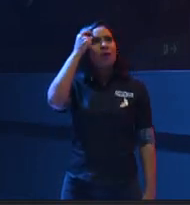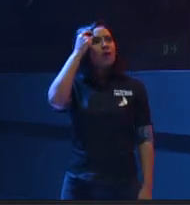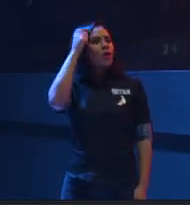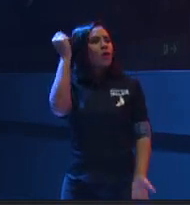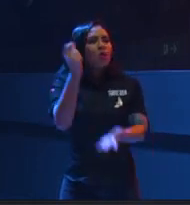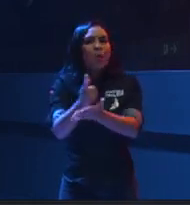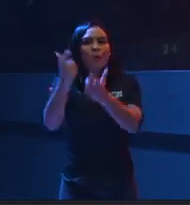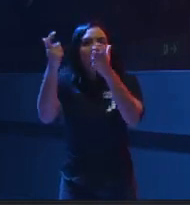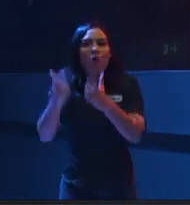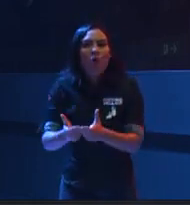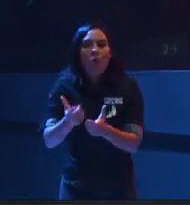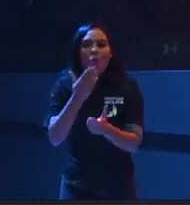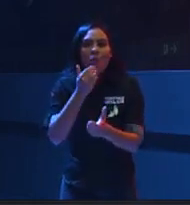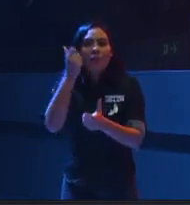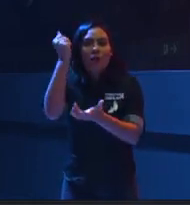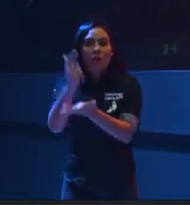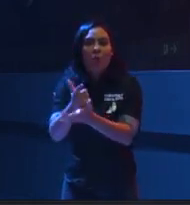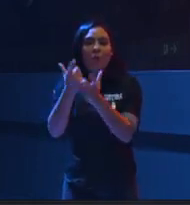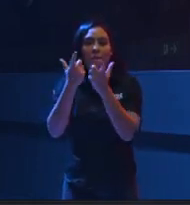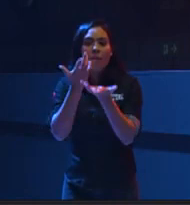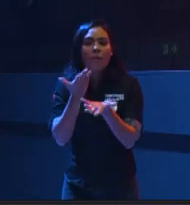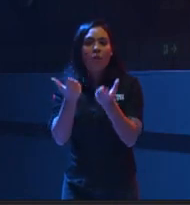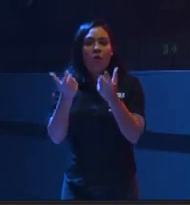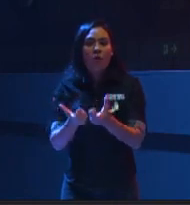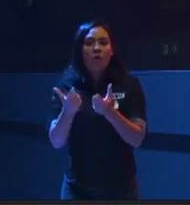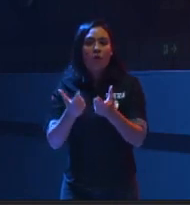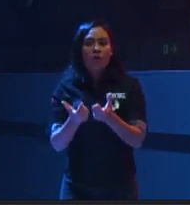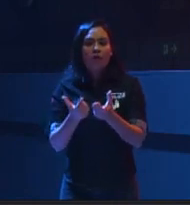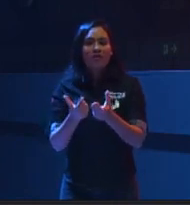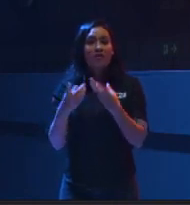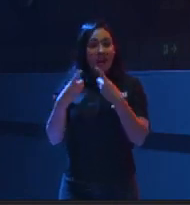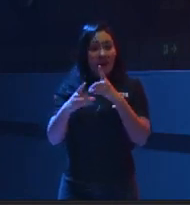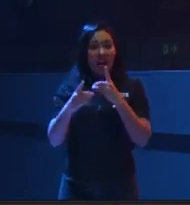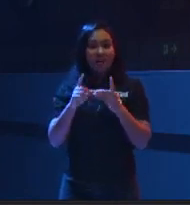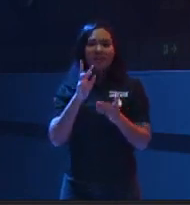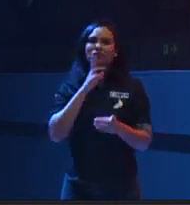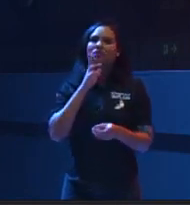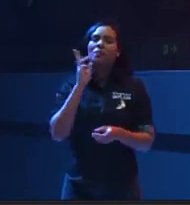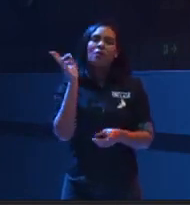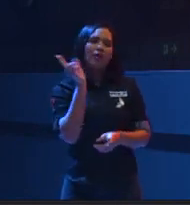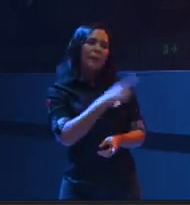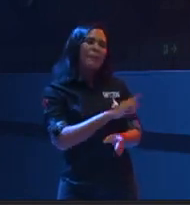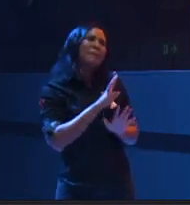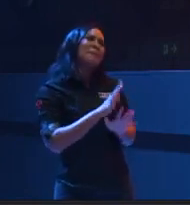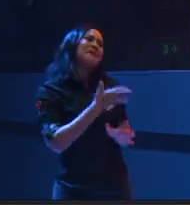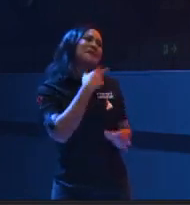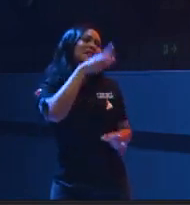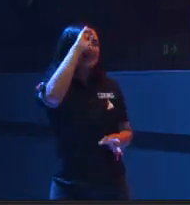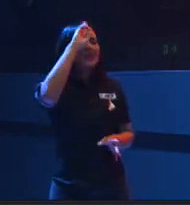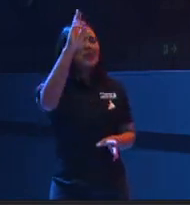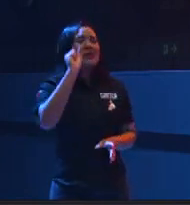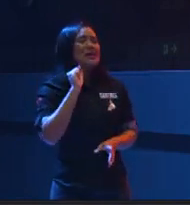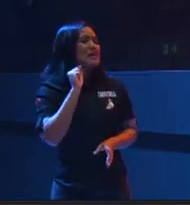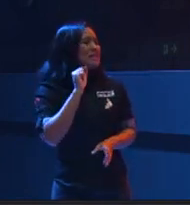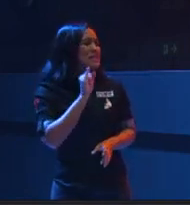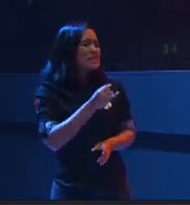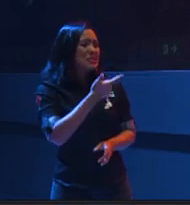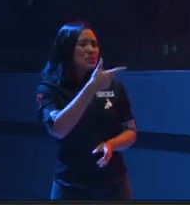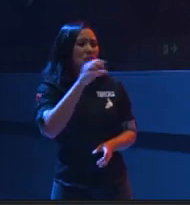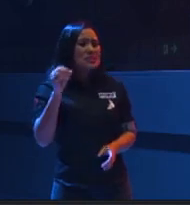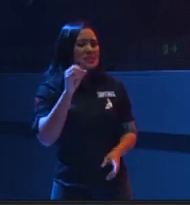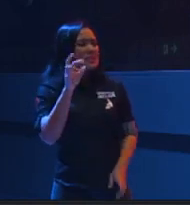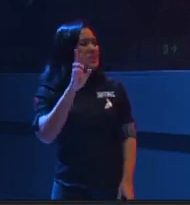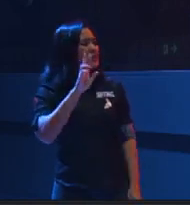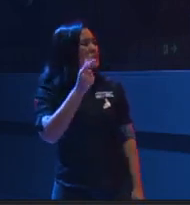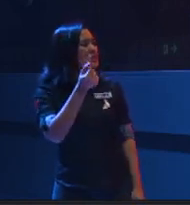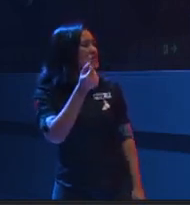Senhor se a gente tivesse duzentos denários não é o suficiente 200 cenário eram 200 dias de trabalho